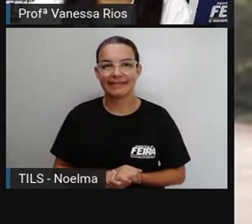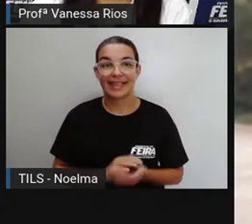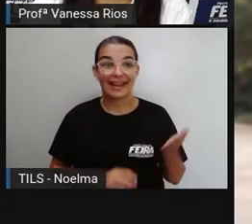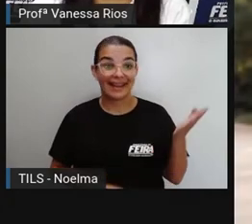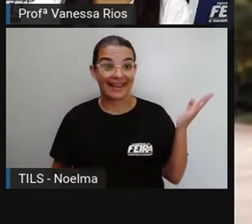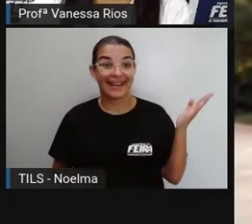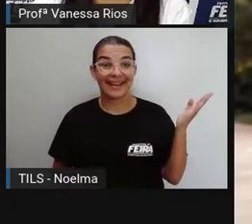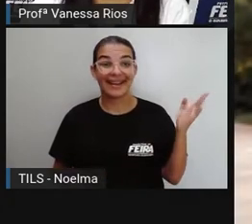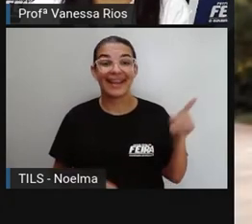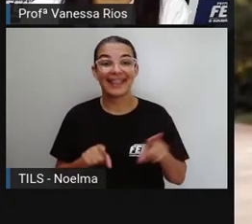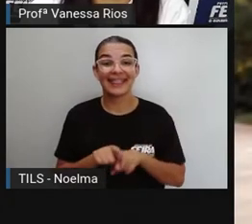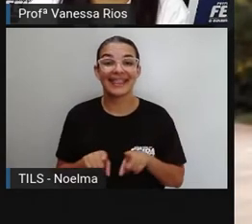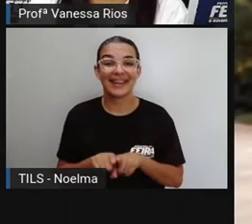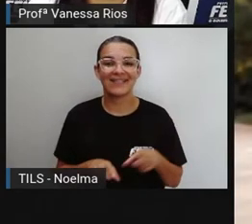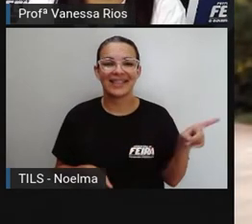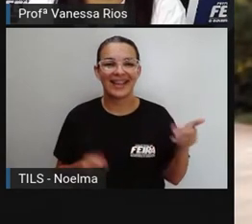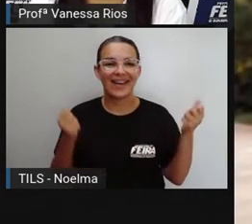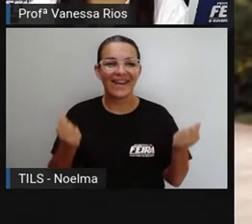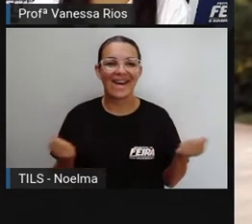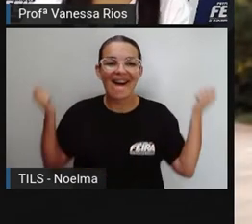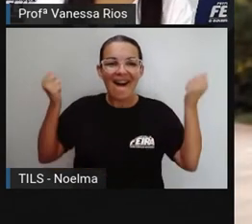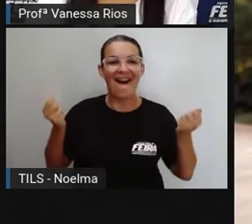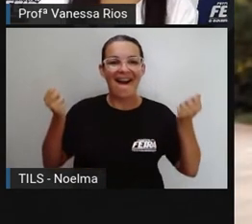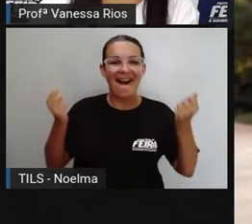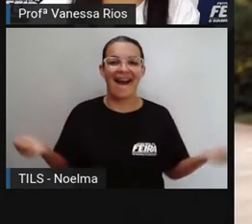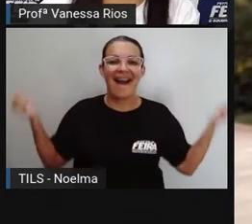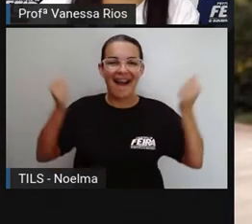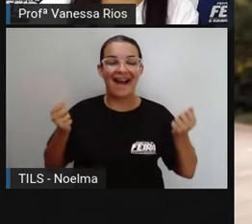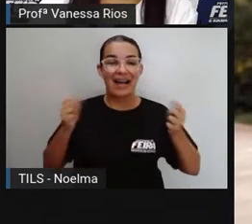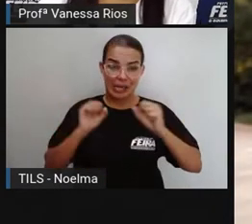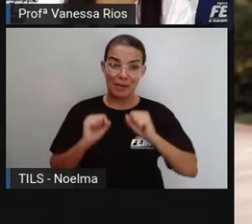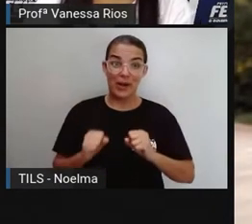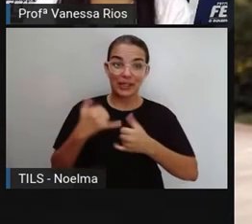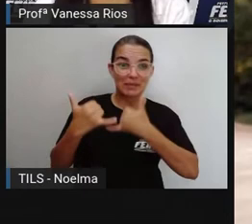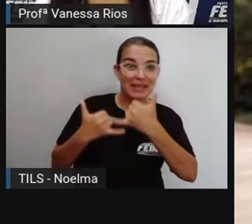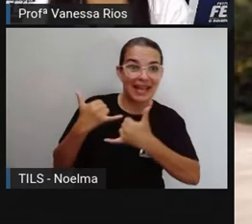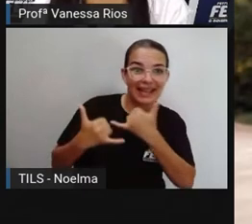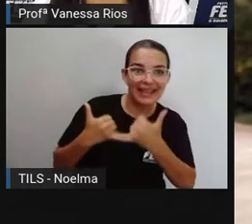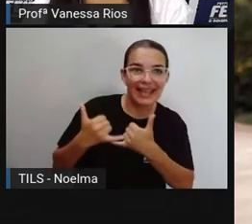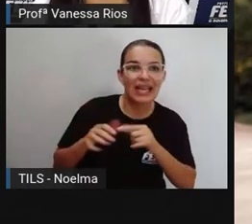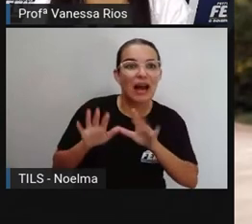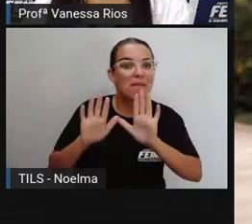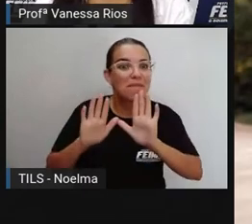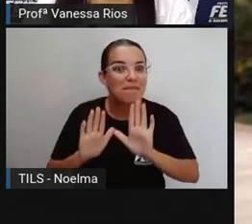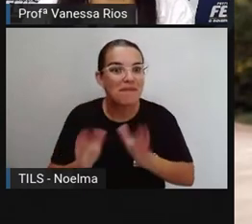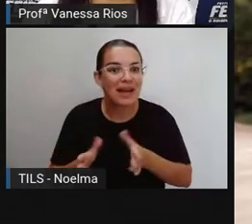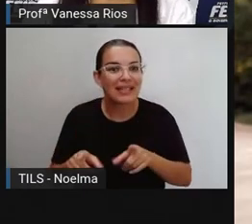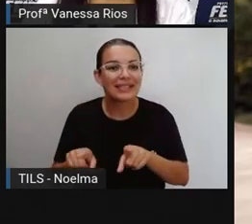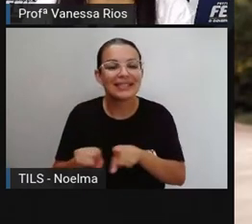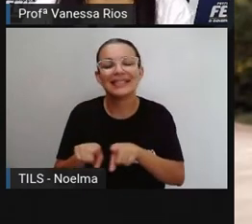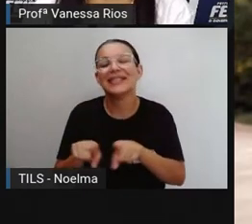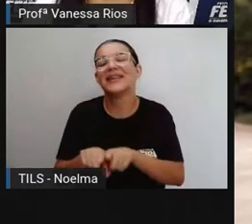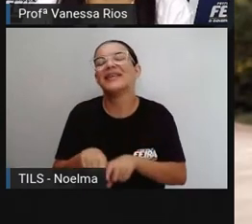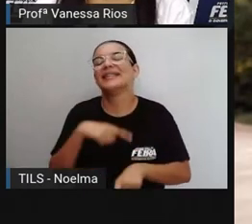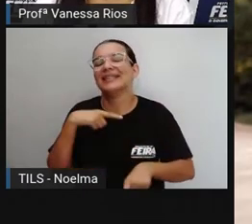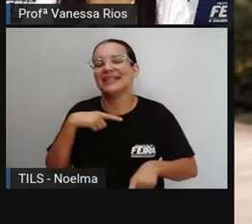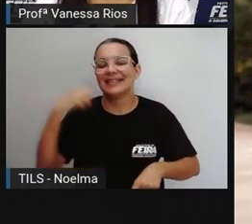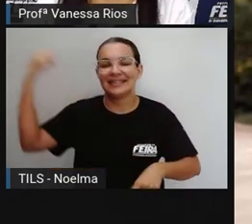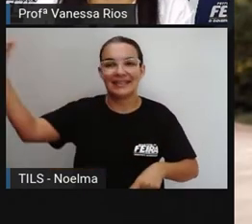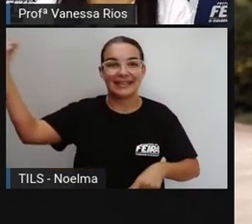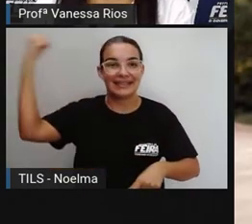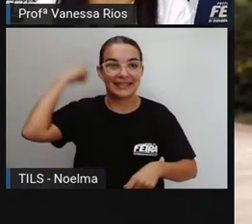A Pró trouxe aí também a corda, né? Que pode ser entendida como uma brincadeira, mas também como um exercício